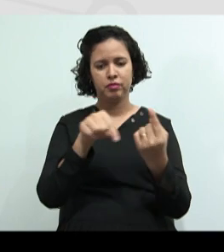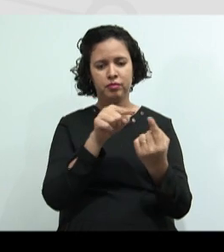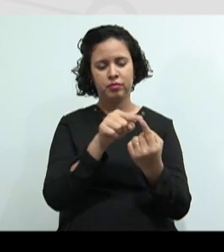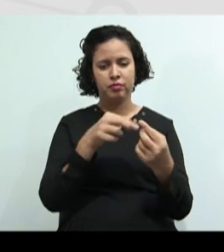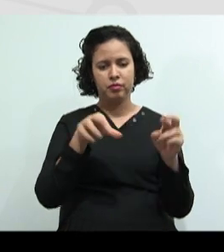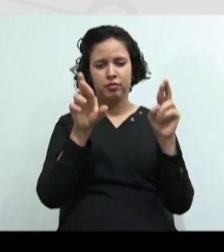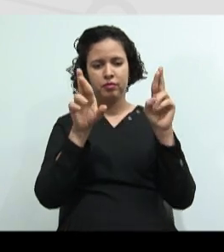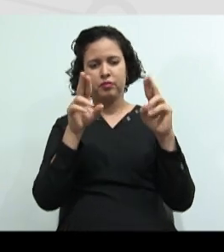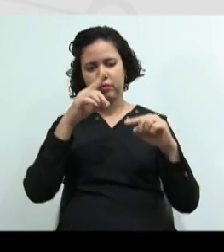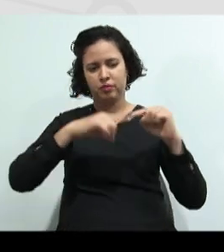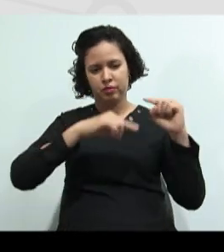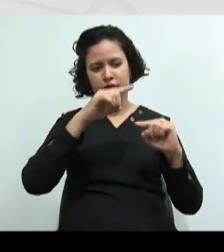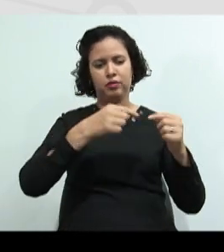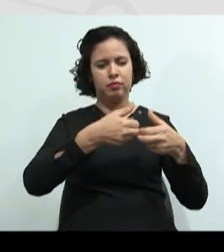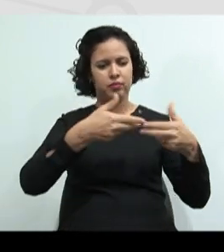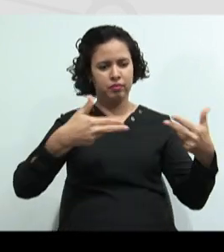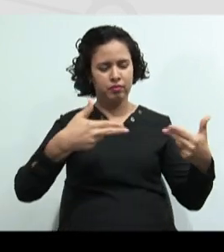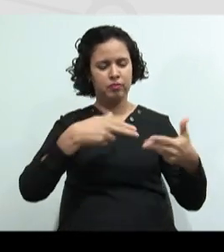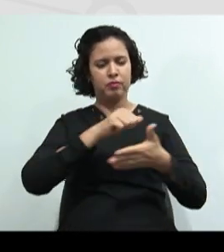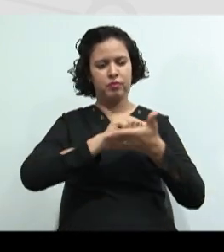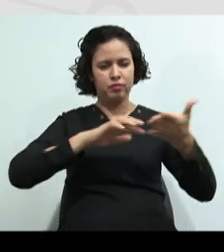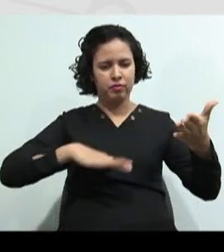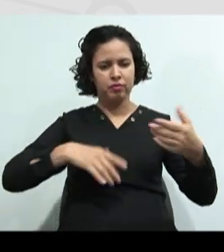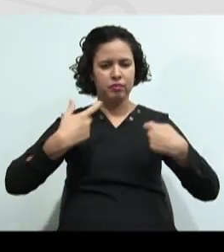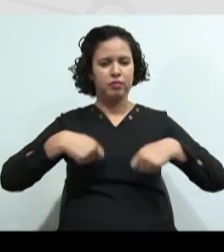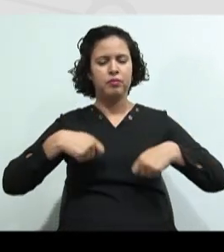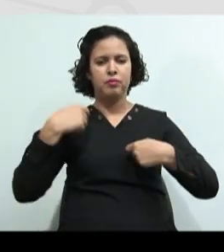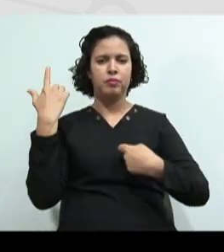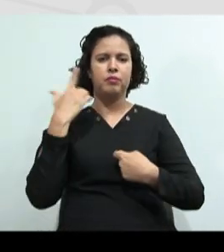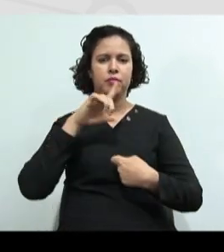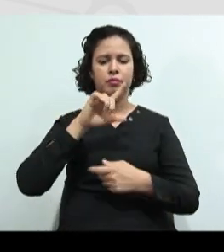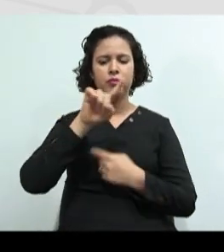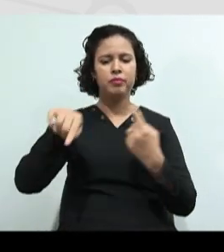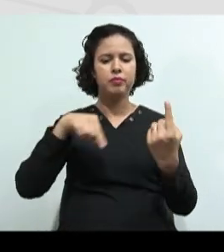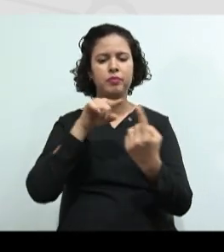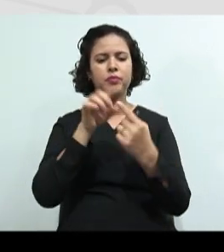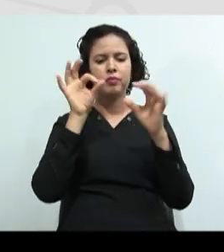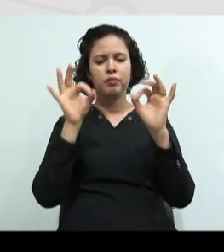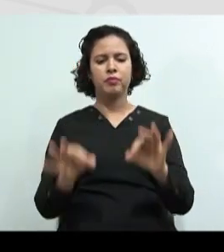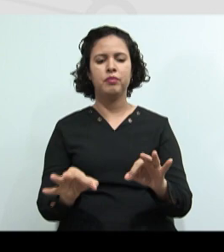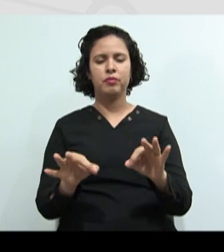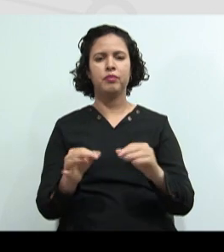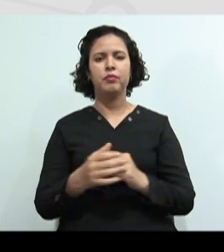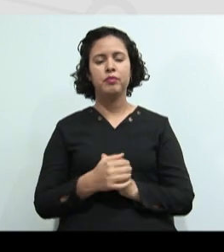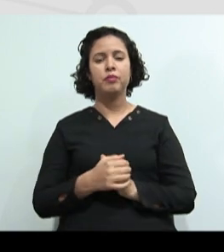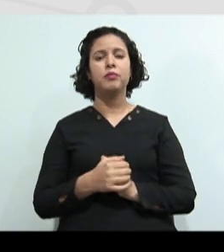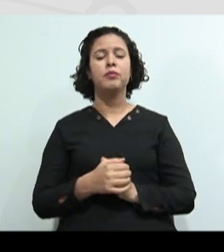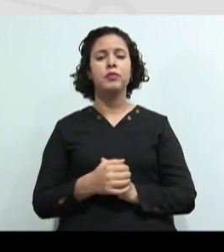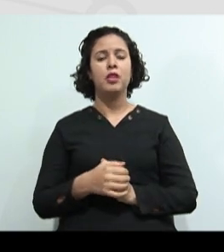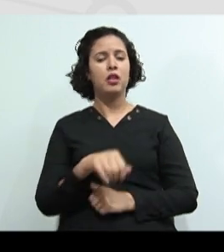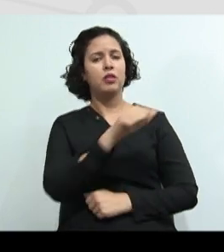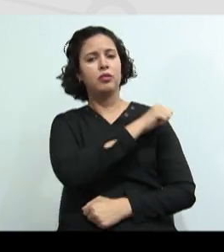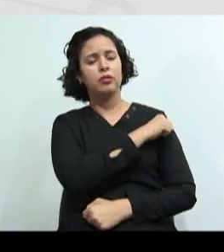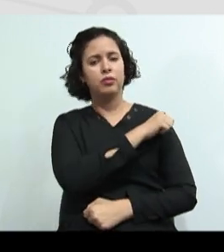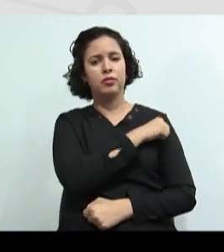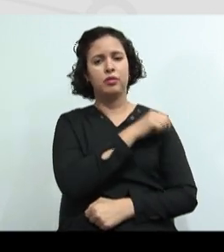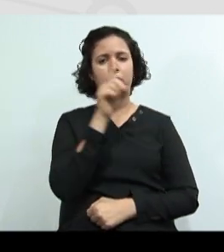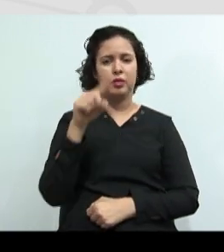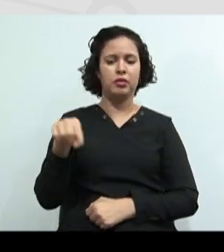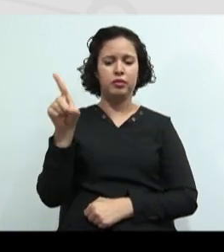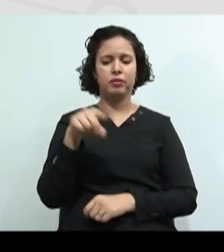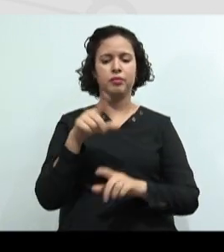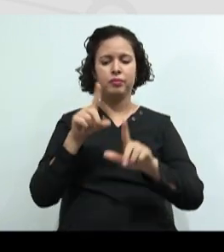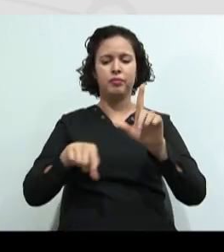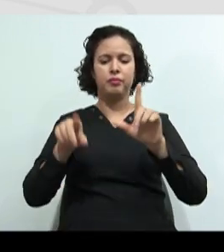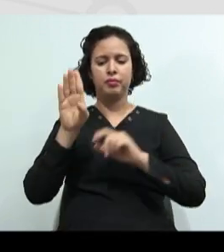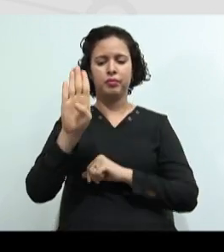decide sobre os recursos e tarefas necessários para alcançá-los adequadamente? E a aluna Nathalie marcou a